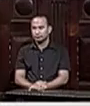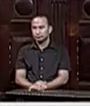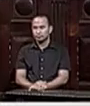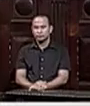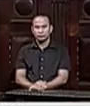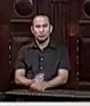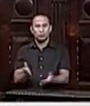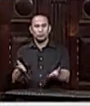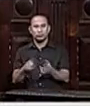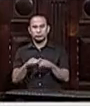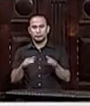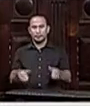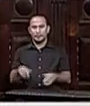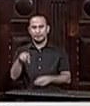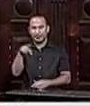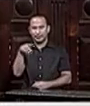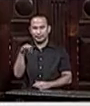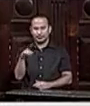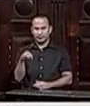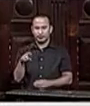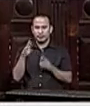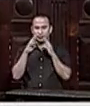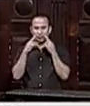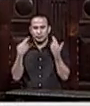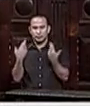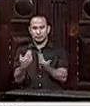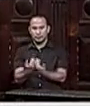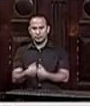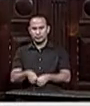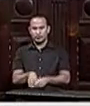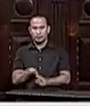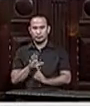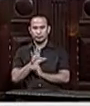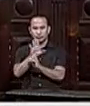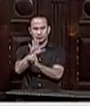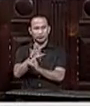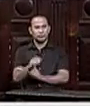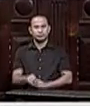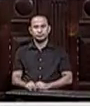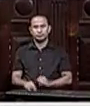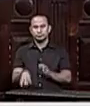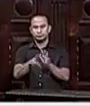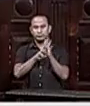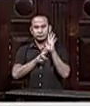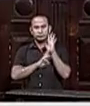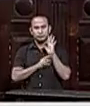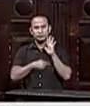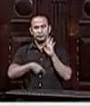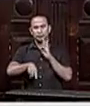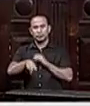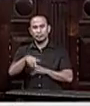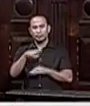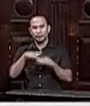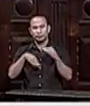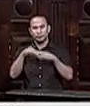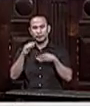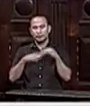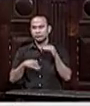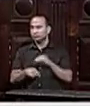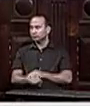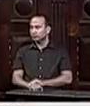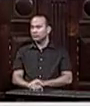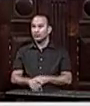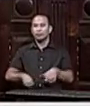PT se reuniu com uma expressiva representação desses profissionais,